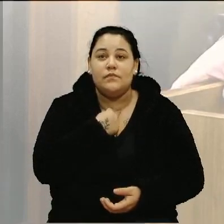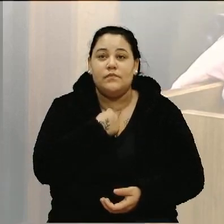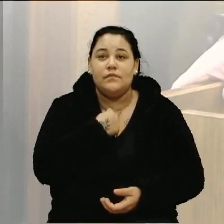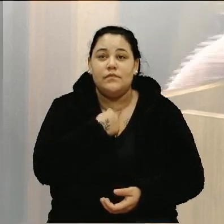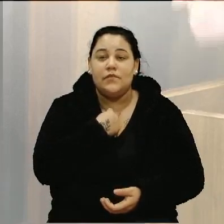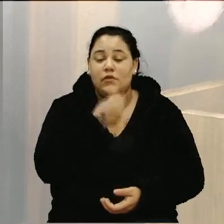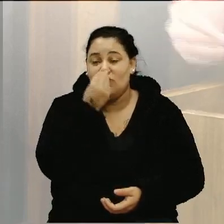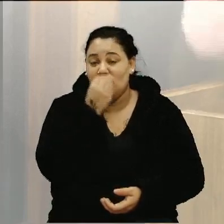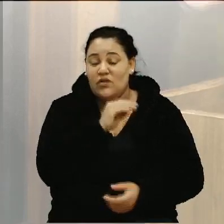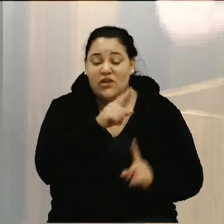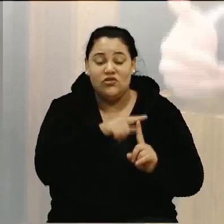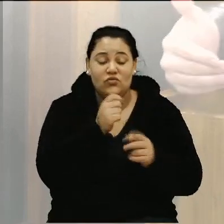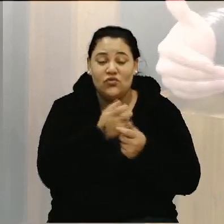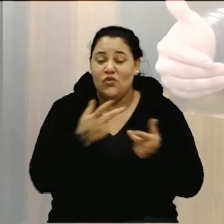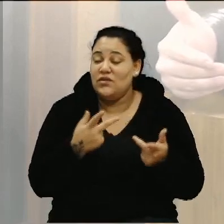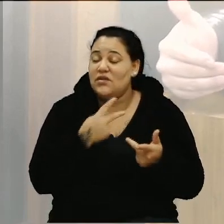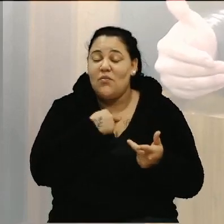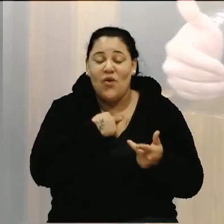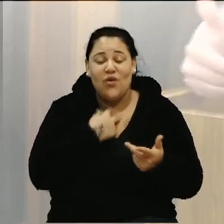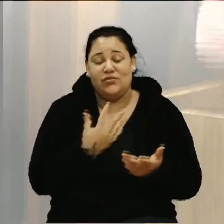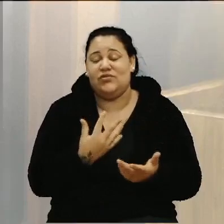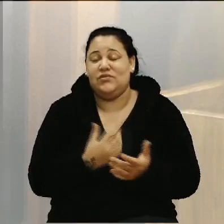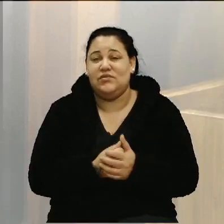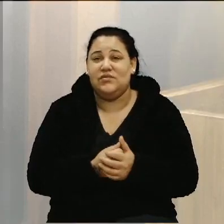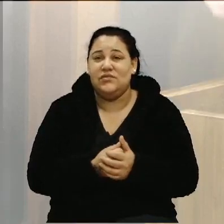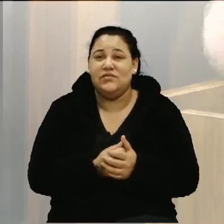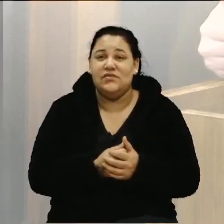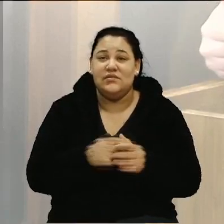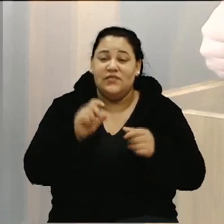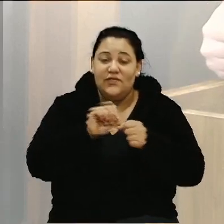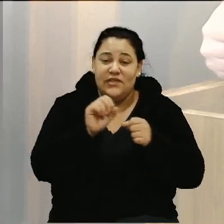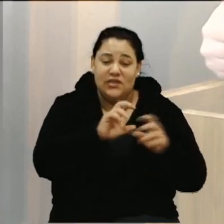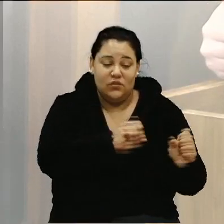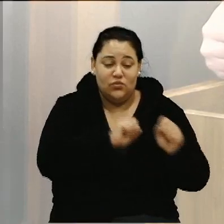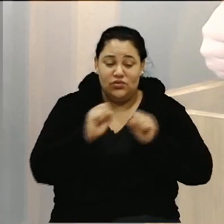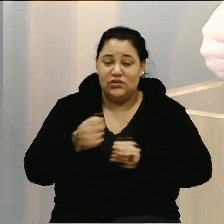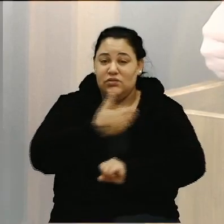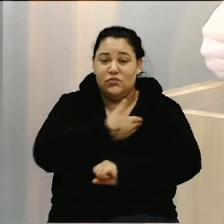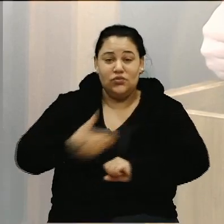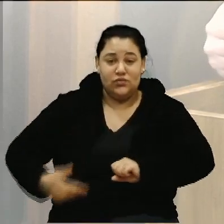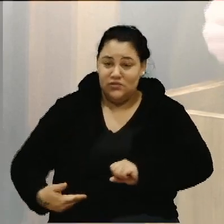se pode deixar com que o poder público